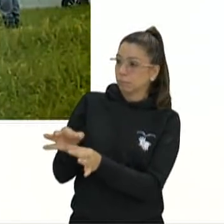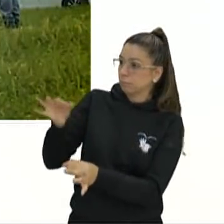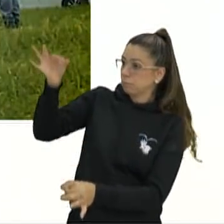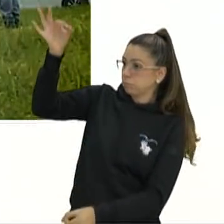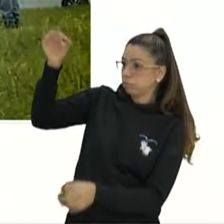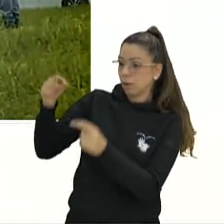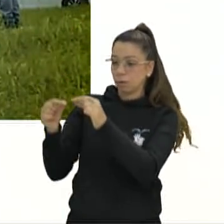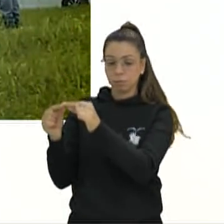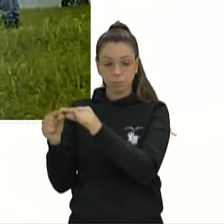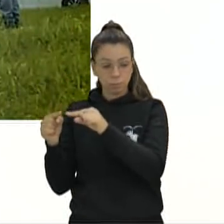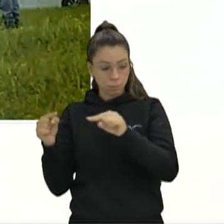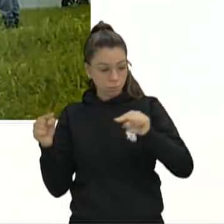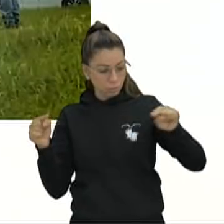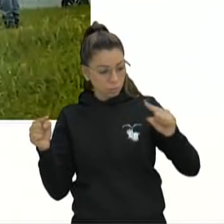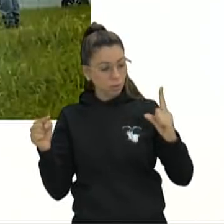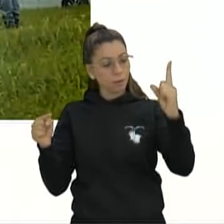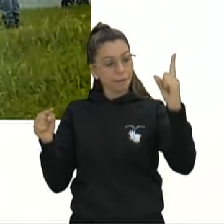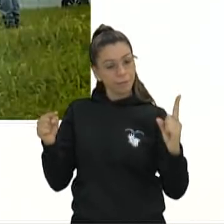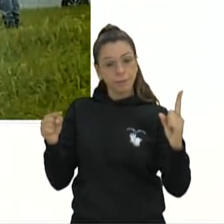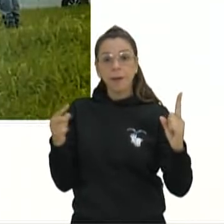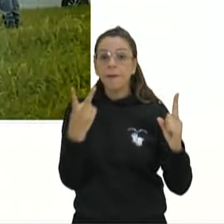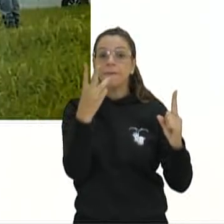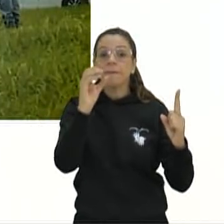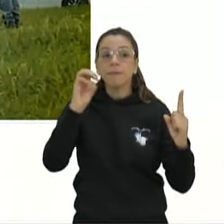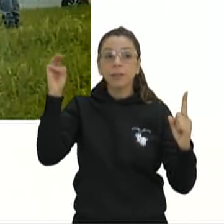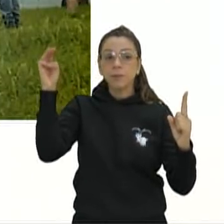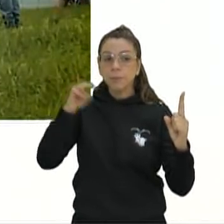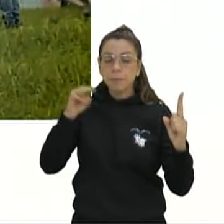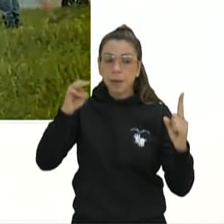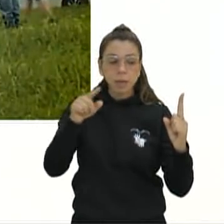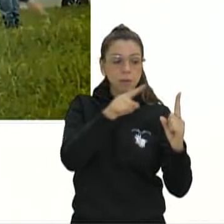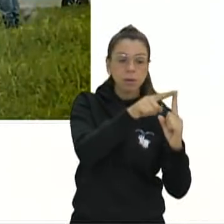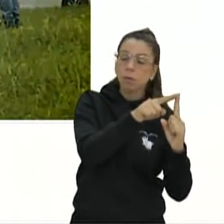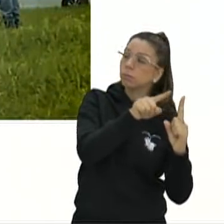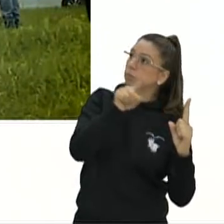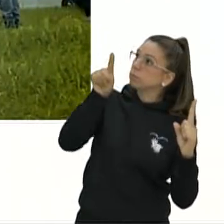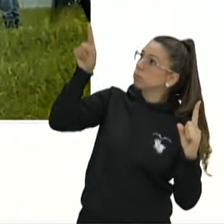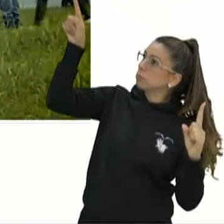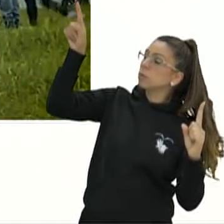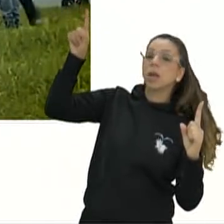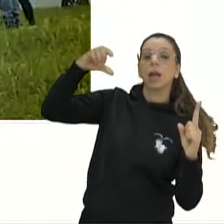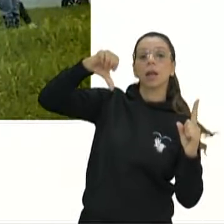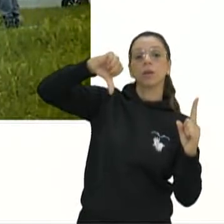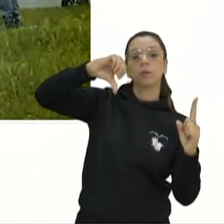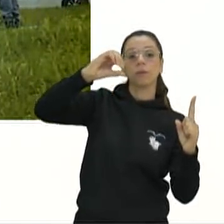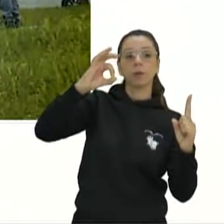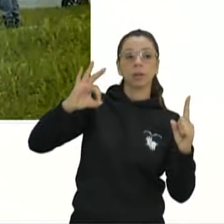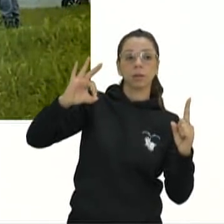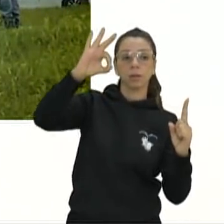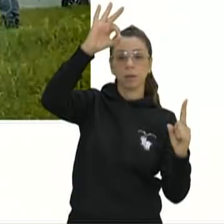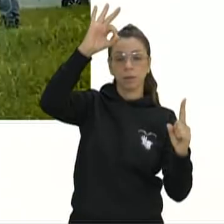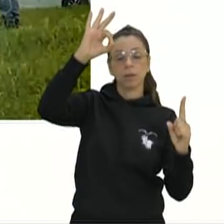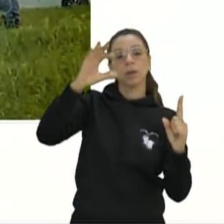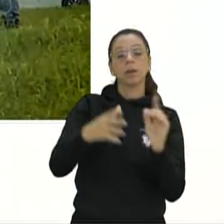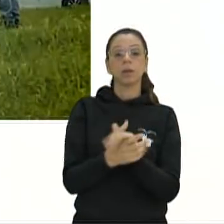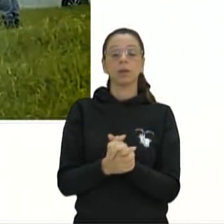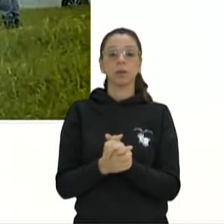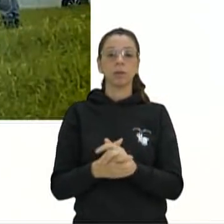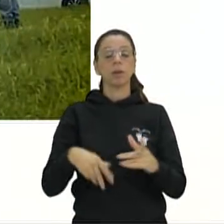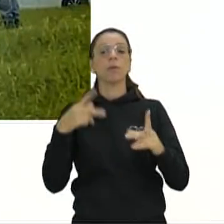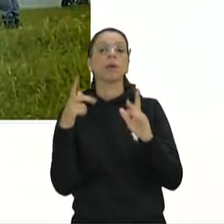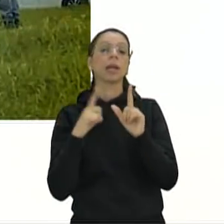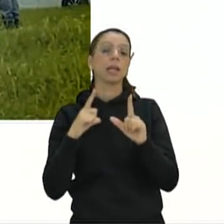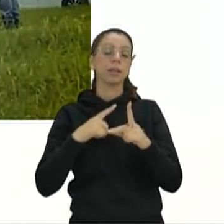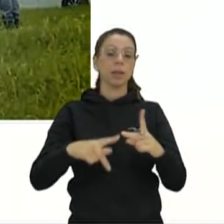da torre. E ele está vendo a torre sob um ângulo aqui de 90 graus. Então nós temos aqui um triângulo semelhante. O